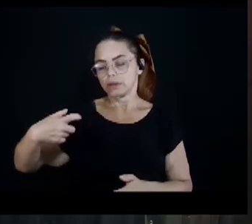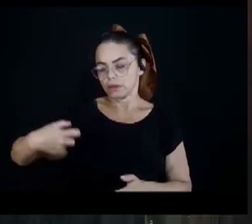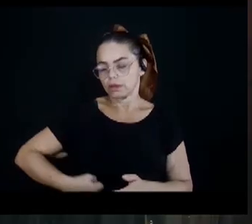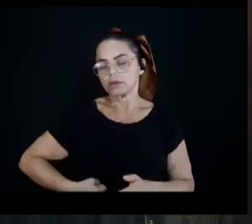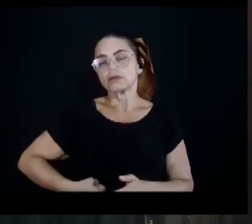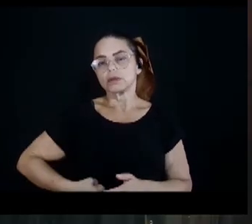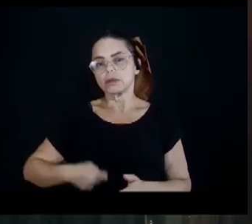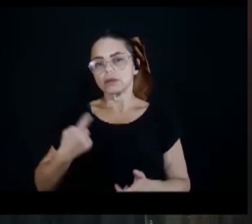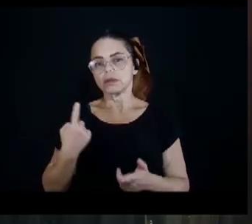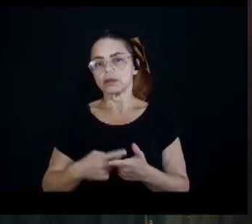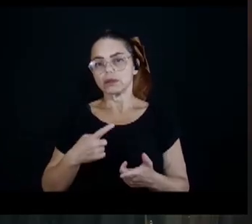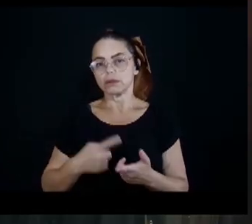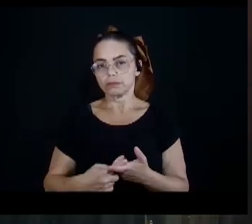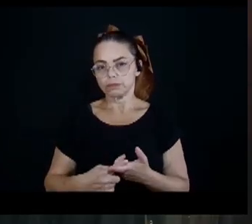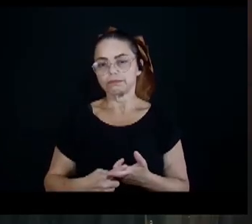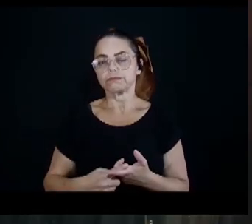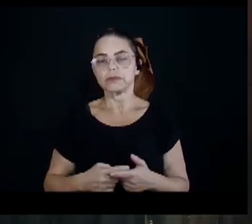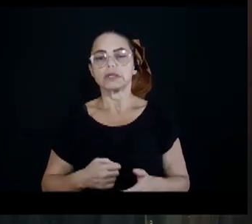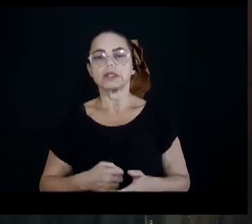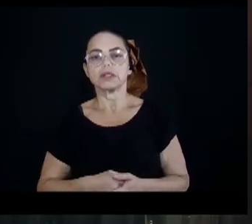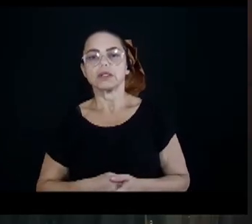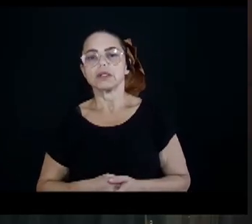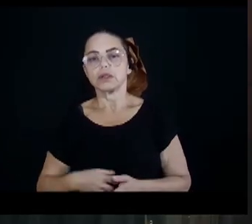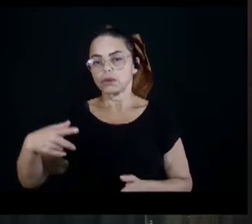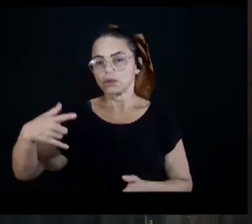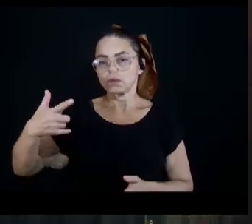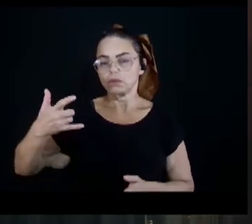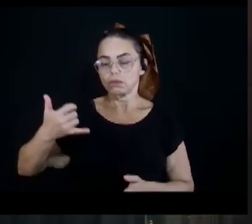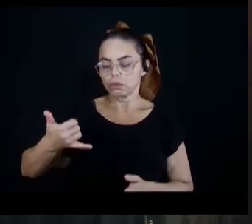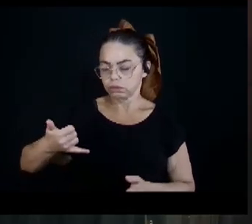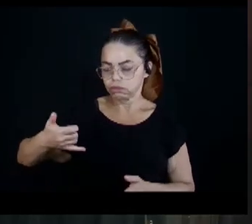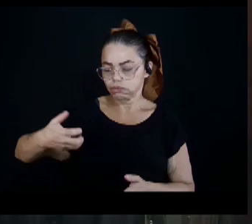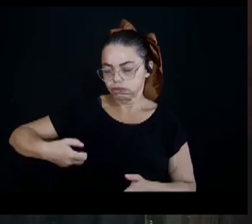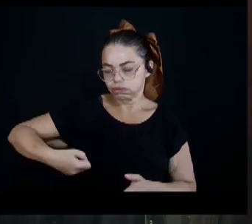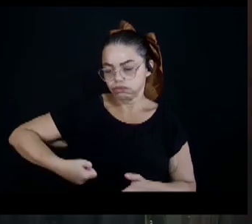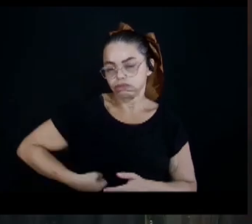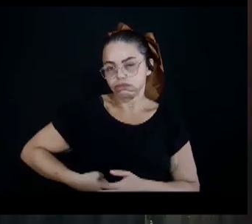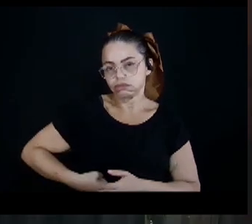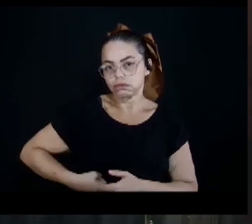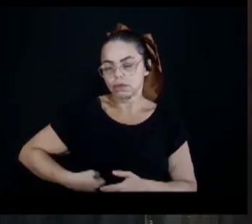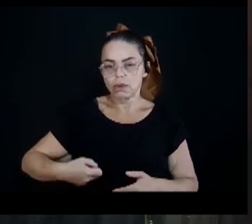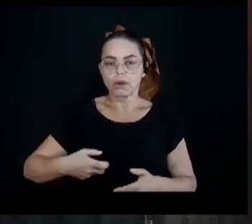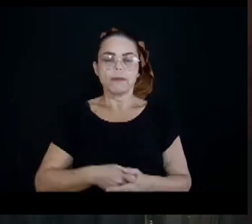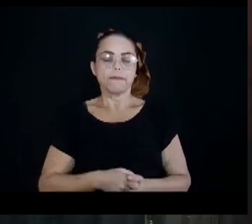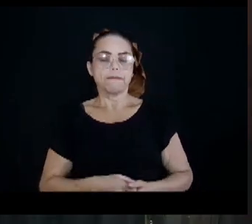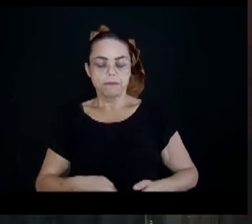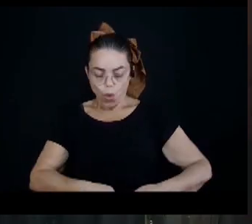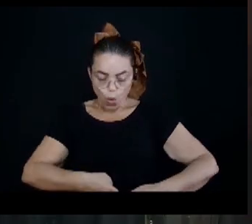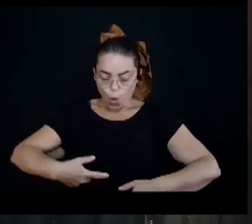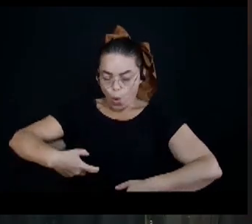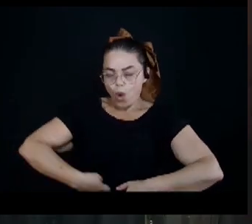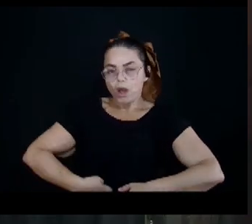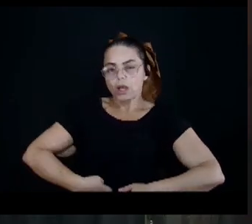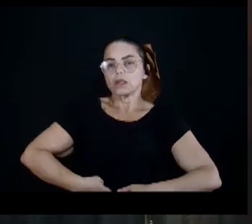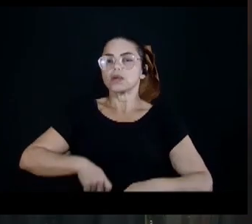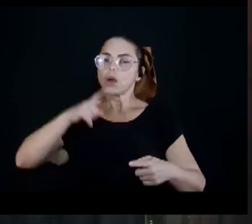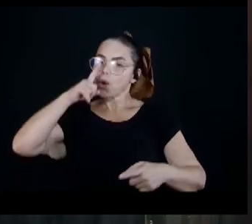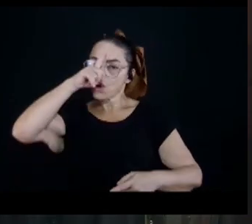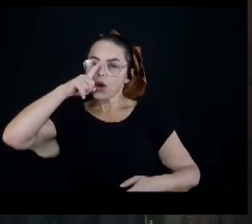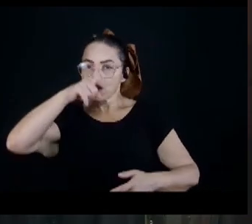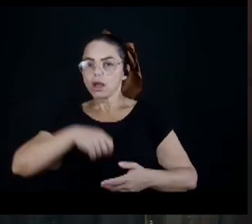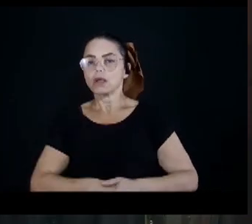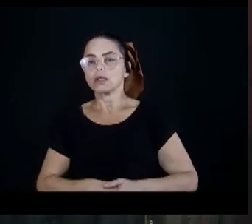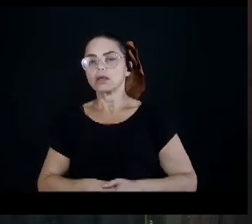injetável. Né, geralmente na barriga, próximo do umbigo, enfim. Então, assim, olha o perigo de você se agulhar, de você